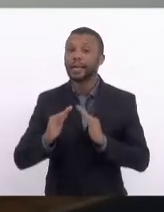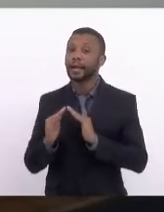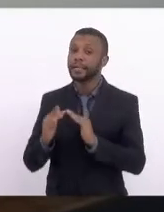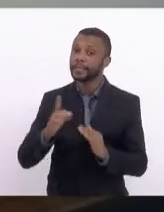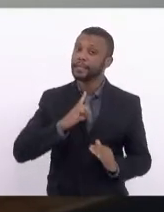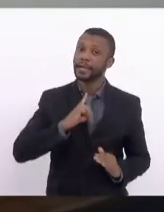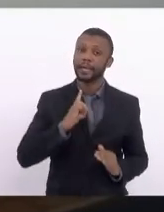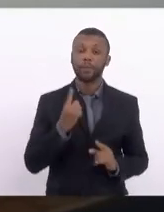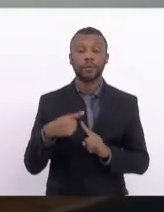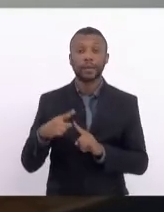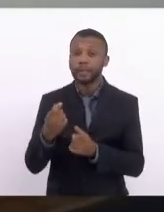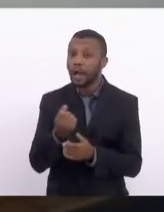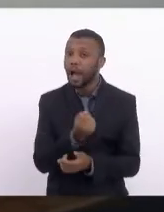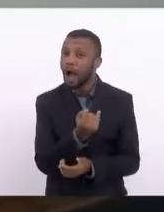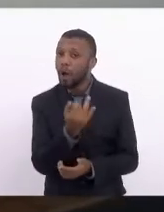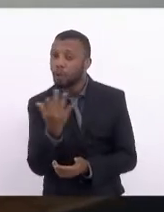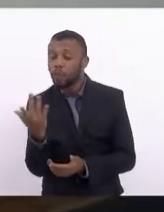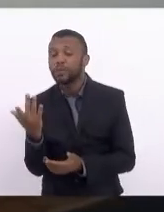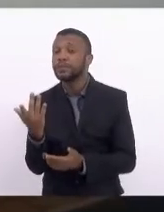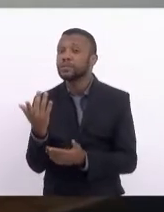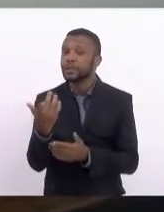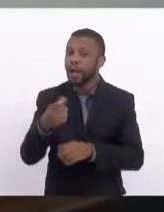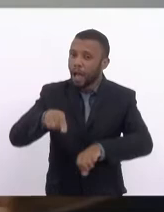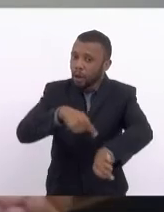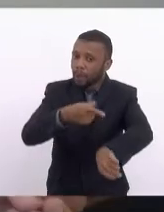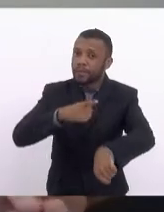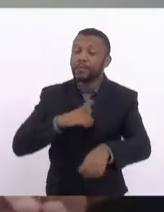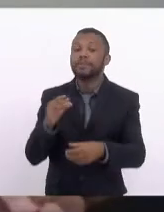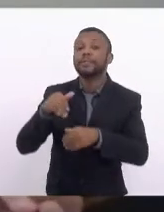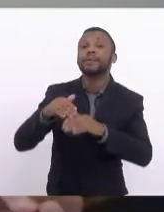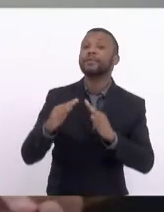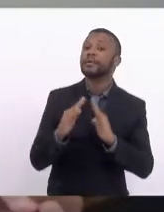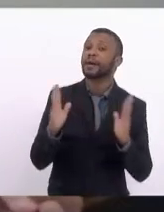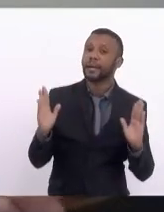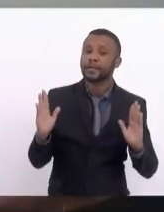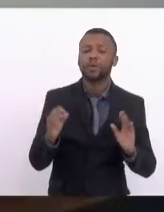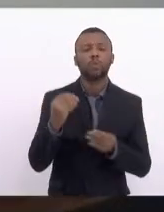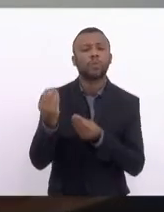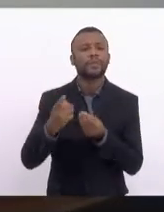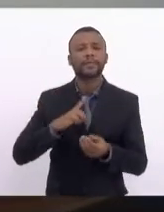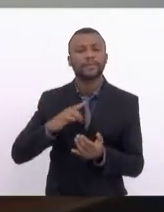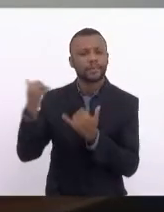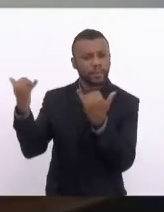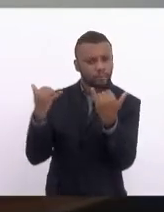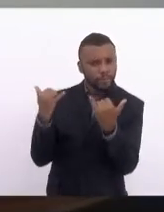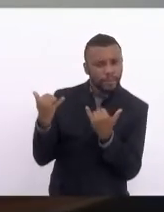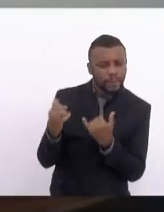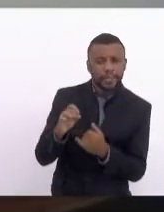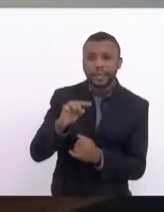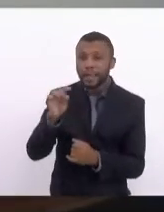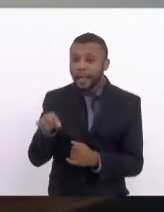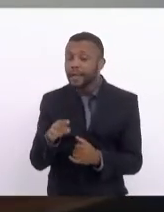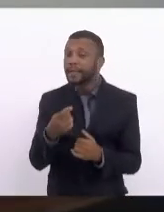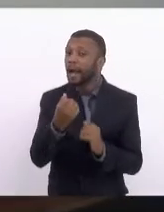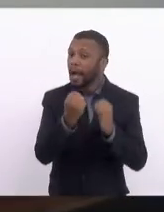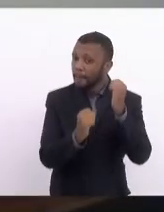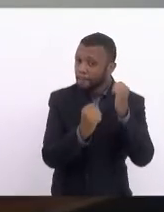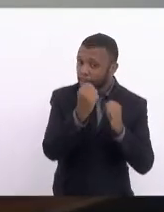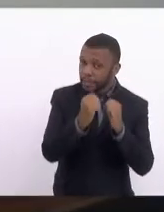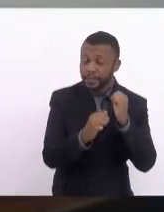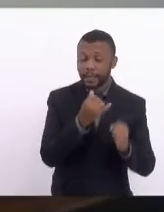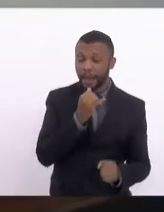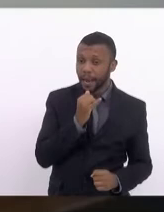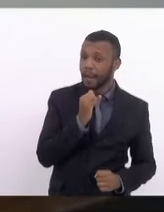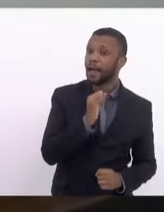estão dentro das casas, em áreas internas das casas. Como que obteve essa informação? Será que a concessionária Light, que é a concessionária de